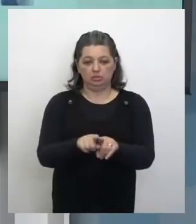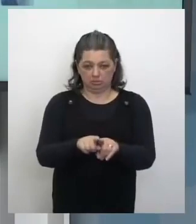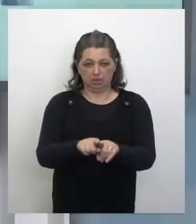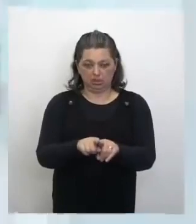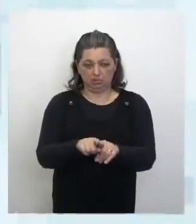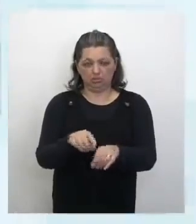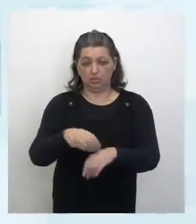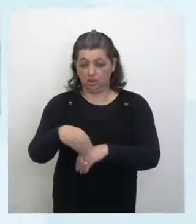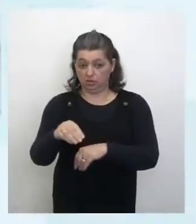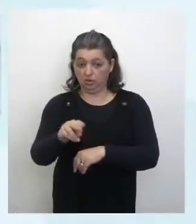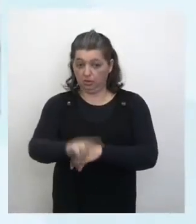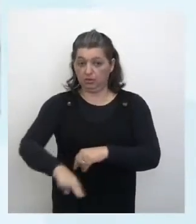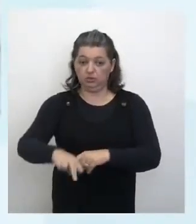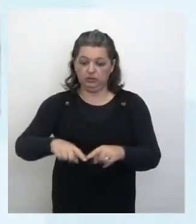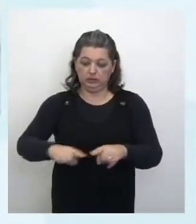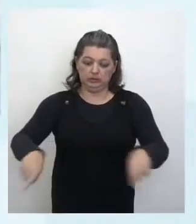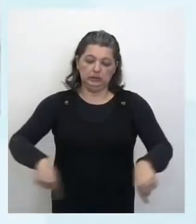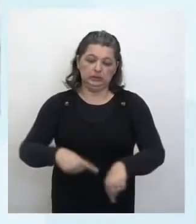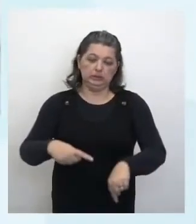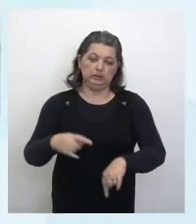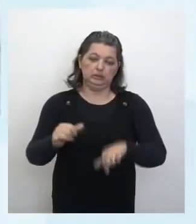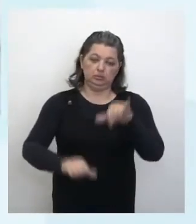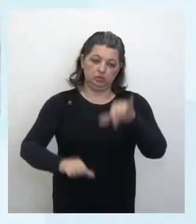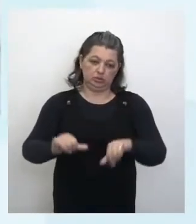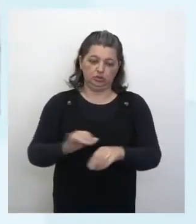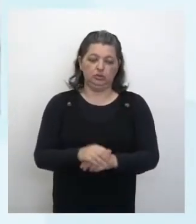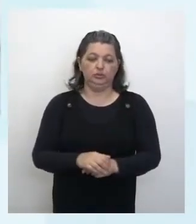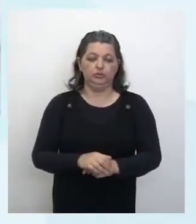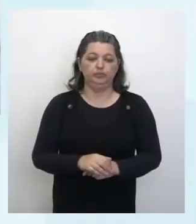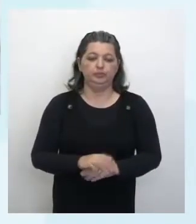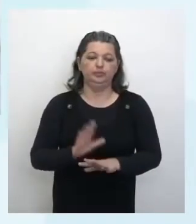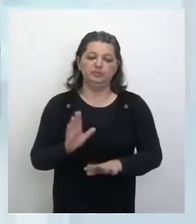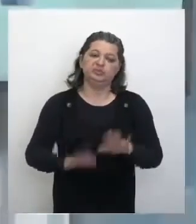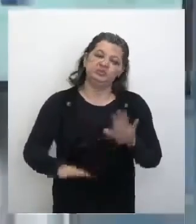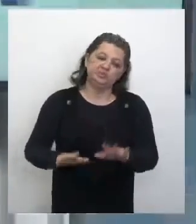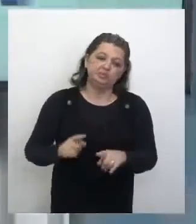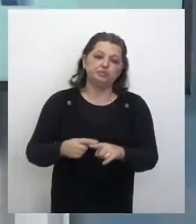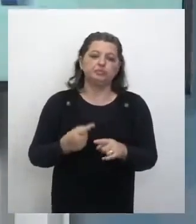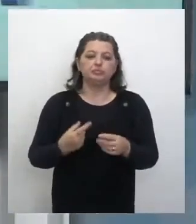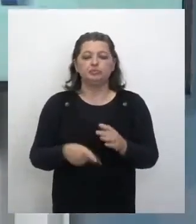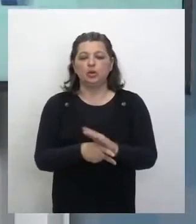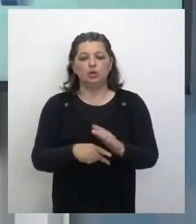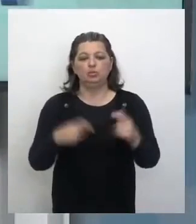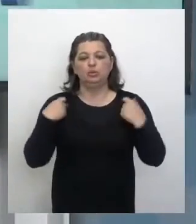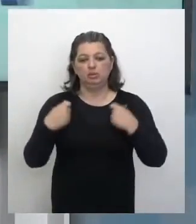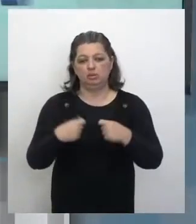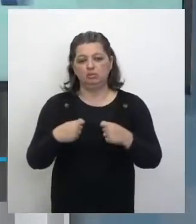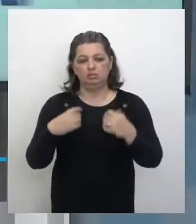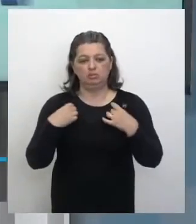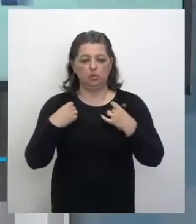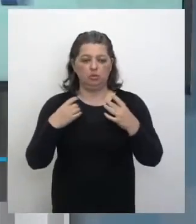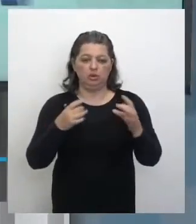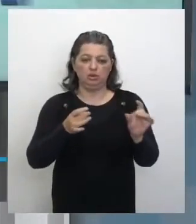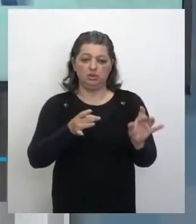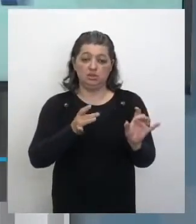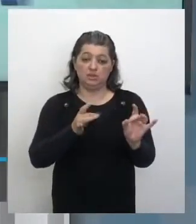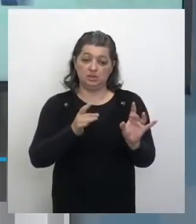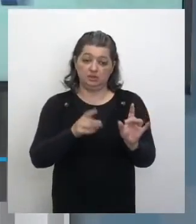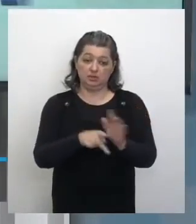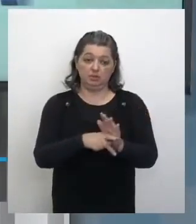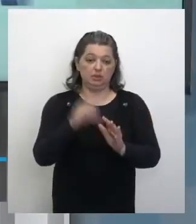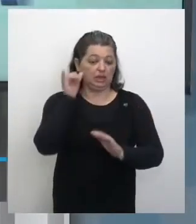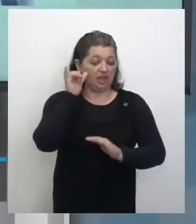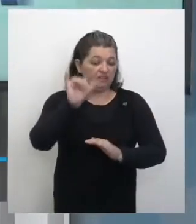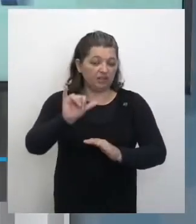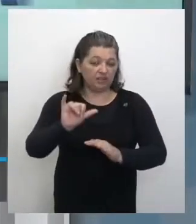o uniforme específico dependendo do lugar que você está, lógico. Então, daí você vai usar um traje que previne de